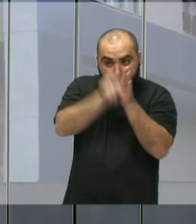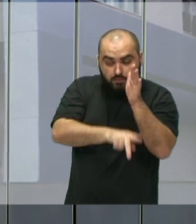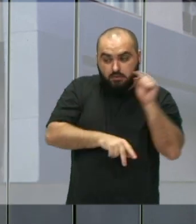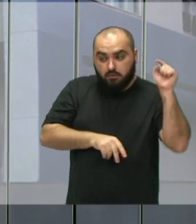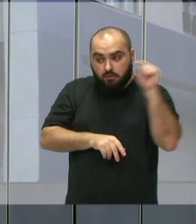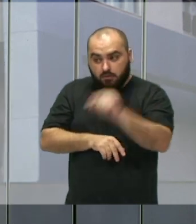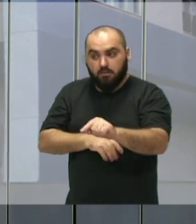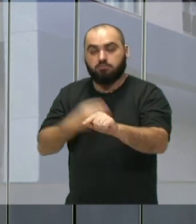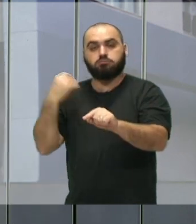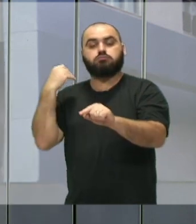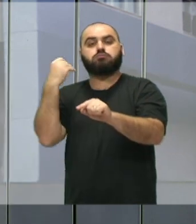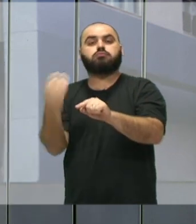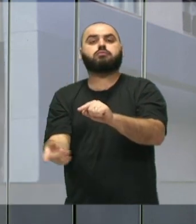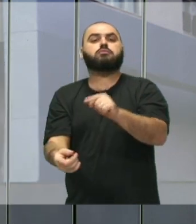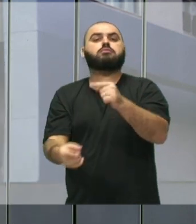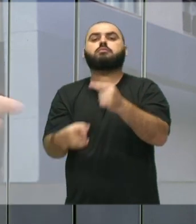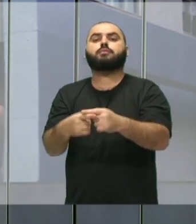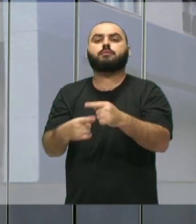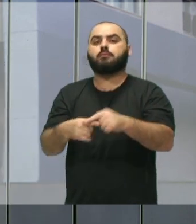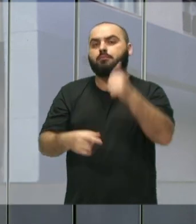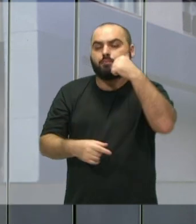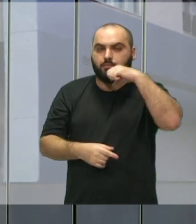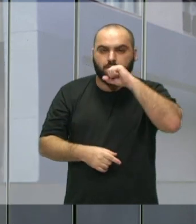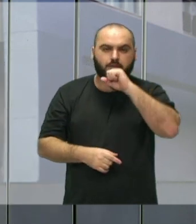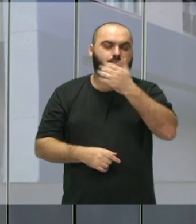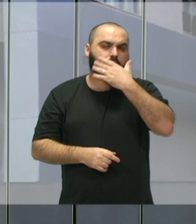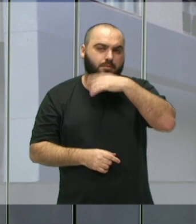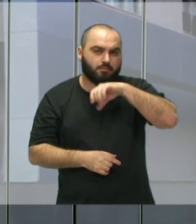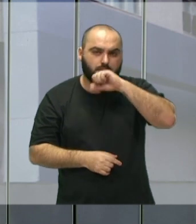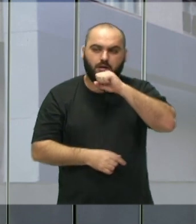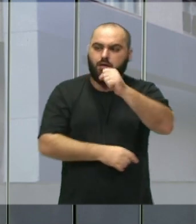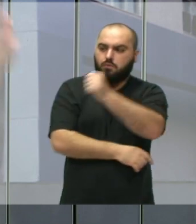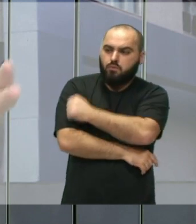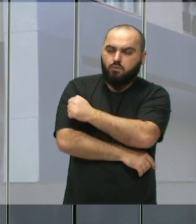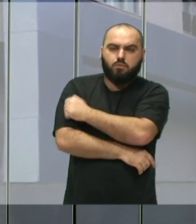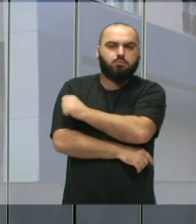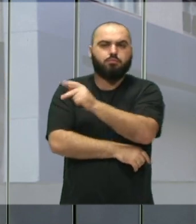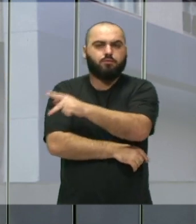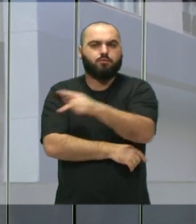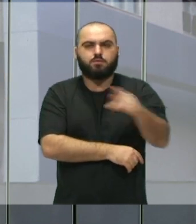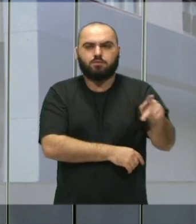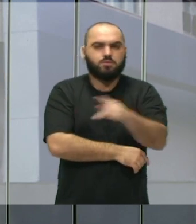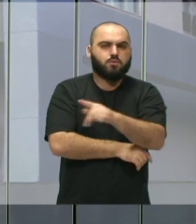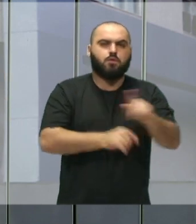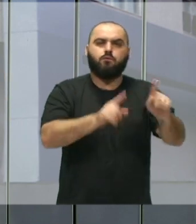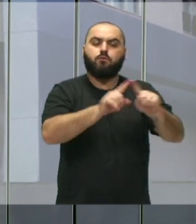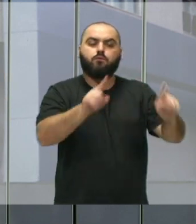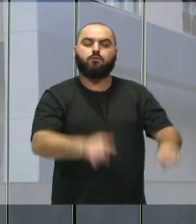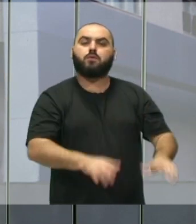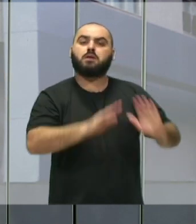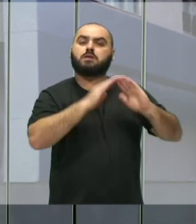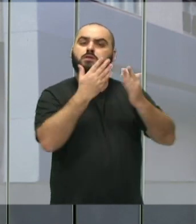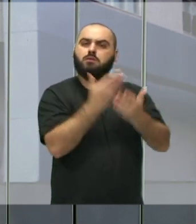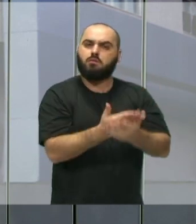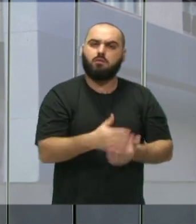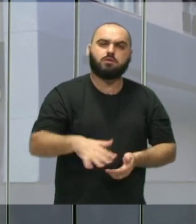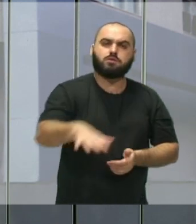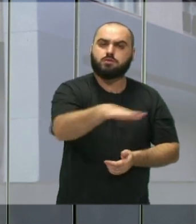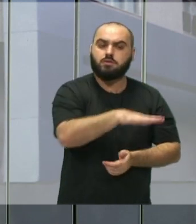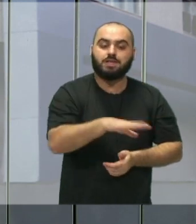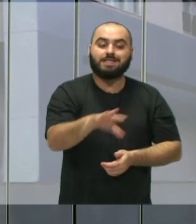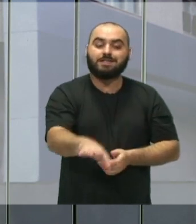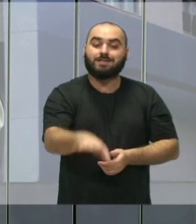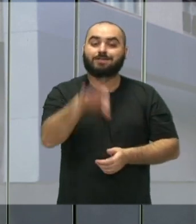um projeto onde pais, alunos, professores, funcionários daquela comunidade escolar em geral